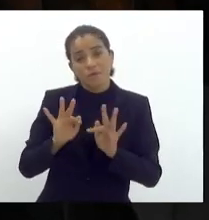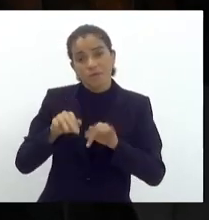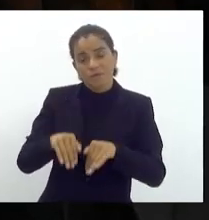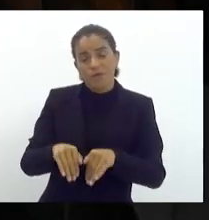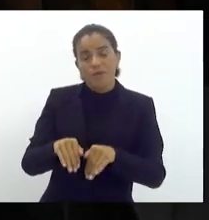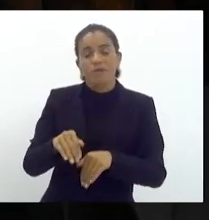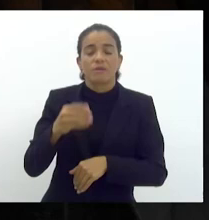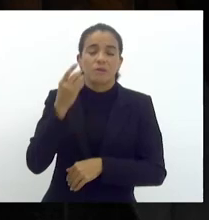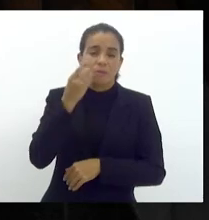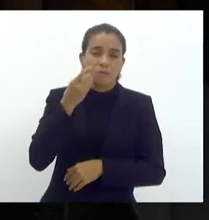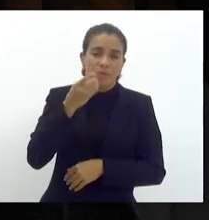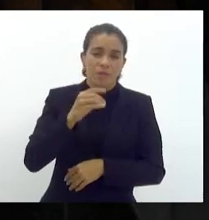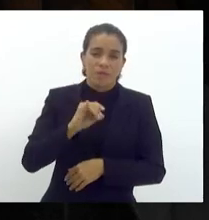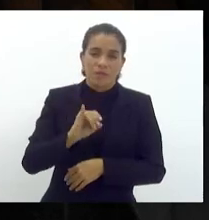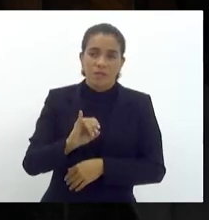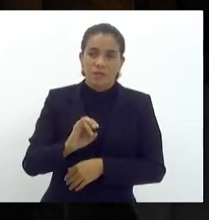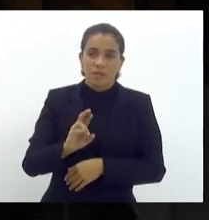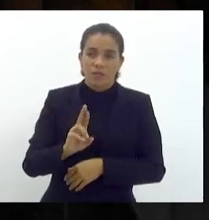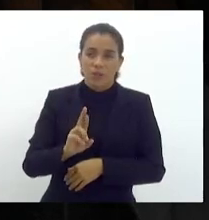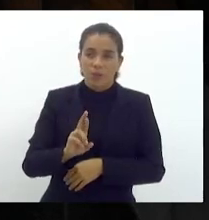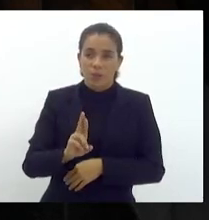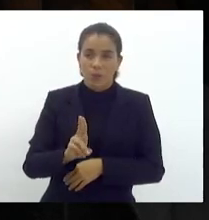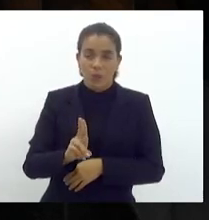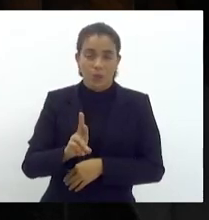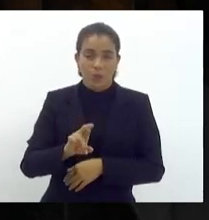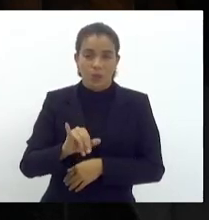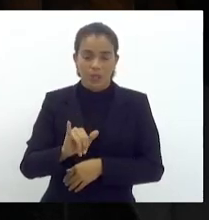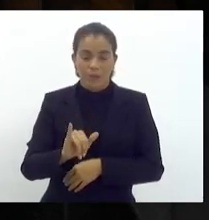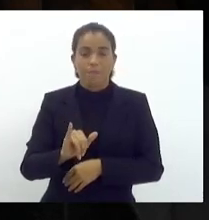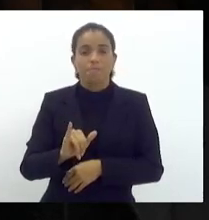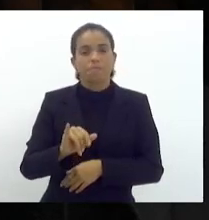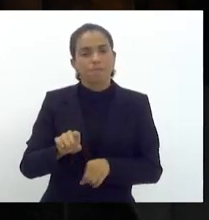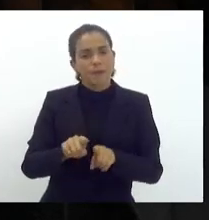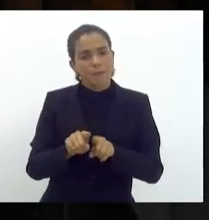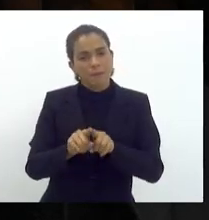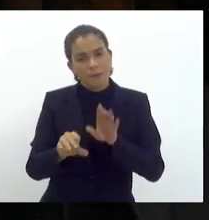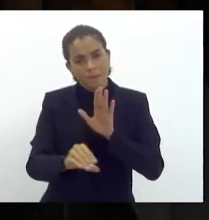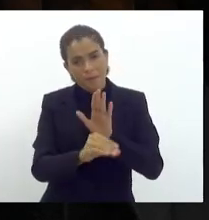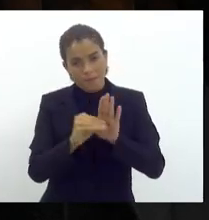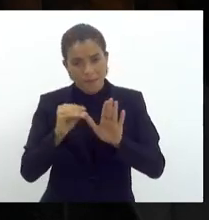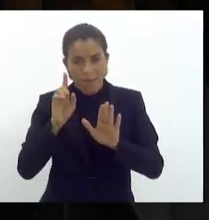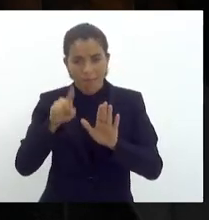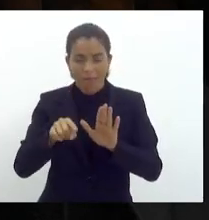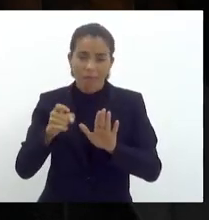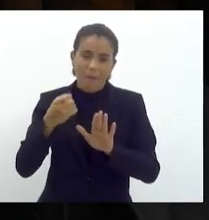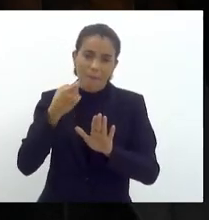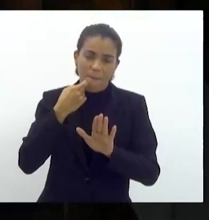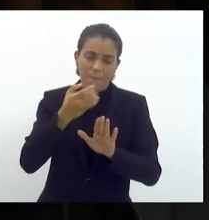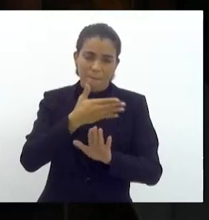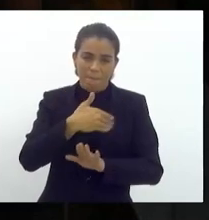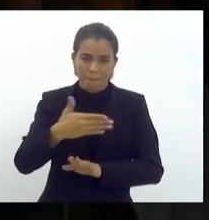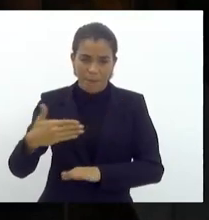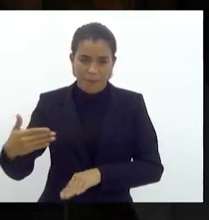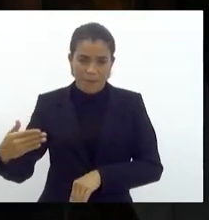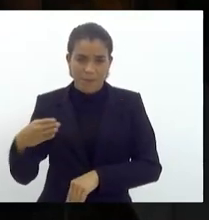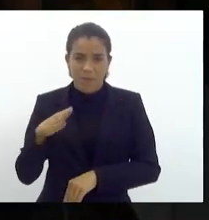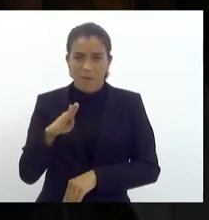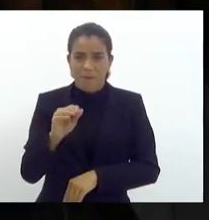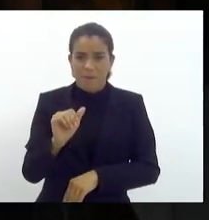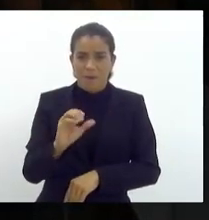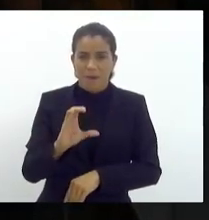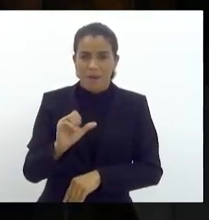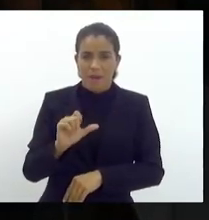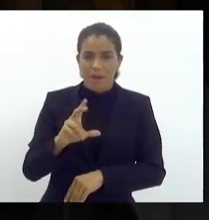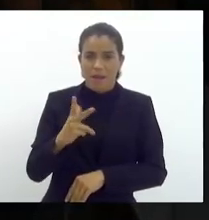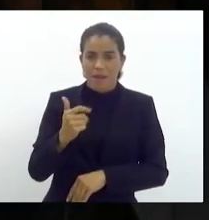também botei aqui uma emenda que também é um bacalhau mas é absolutamente